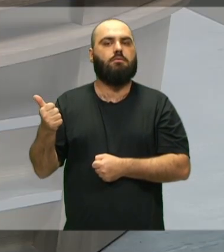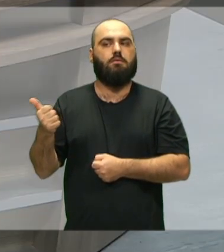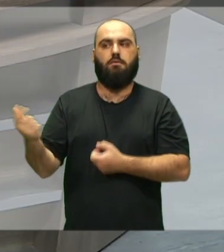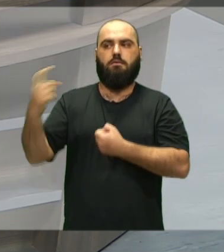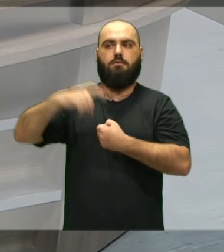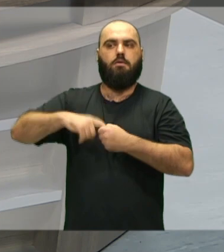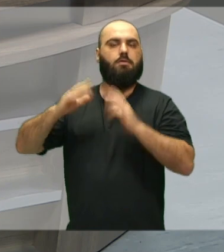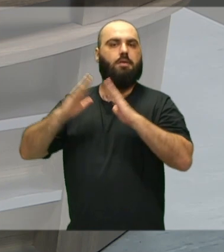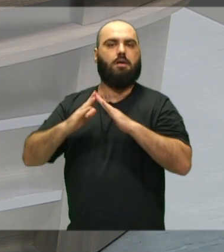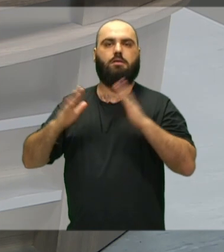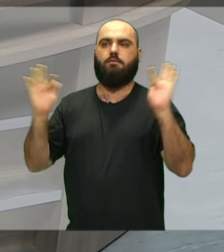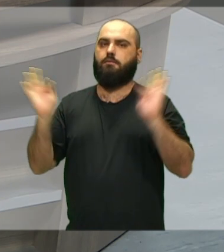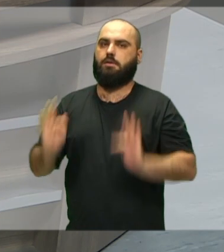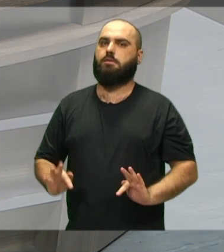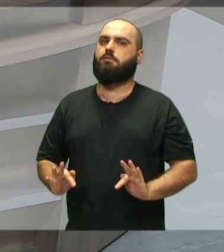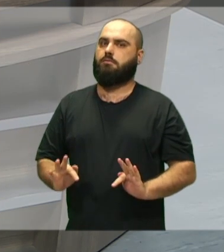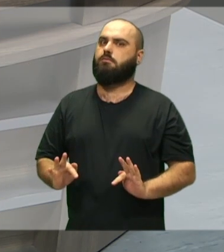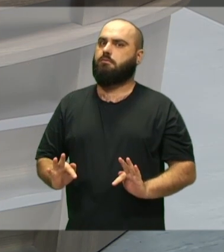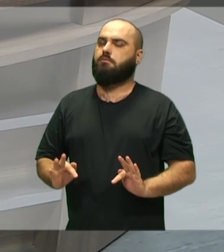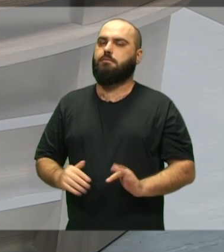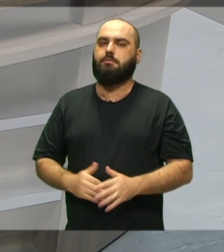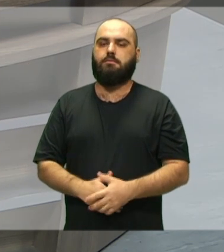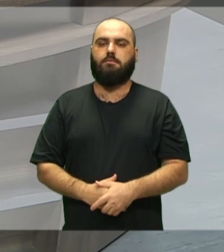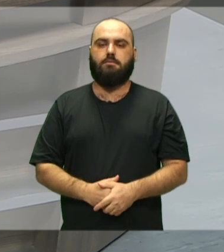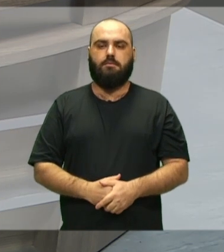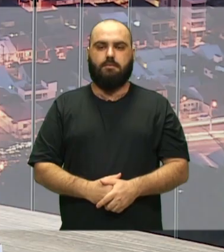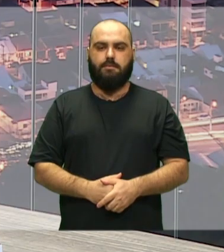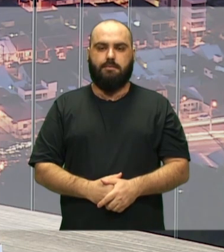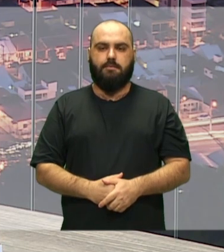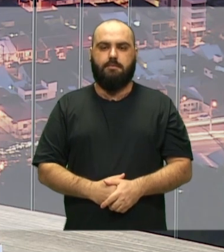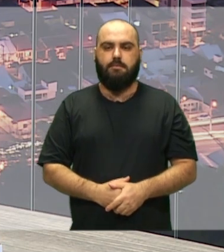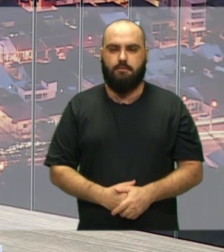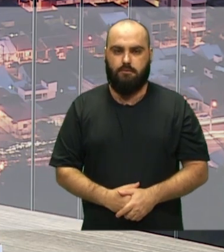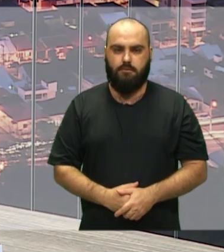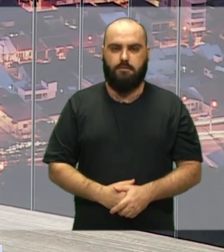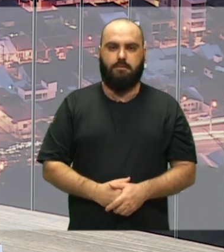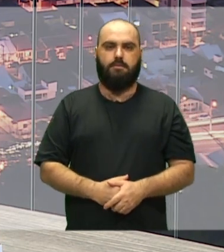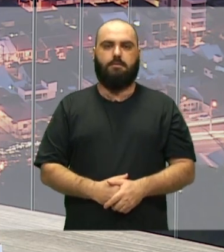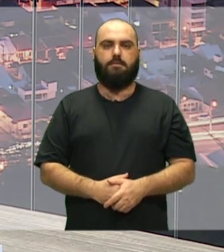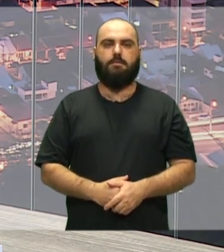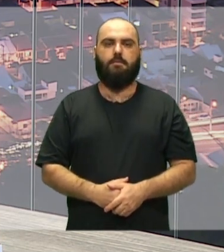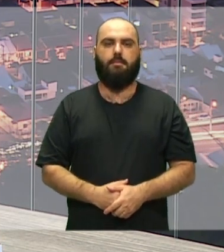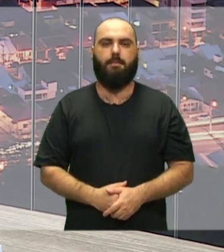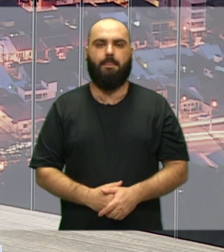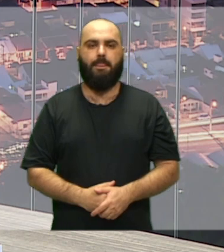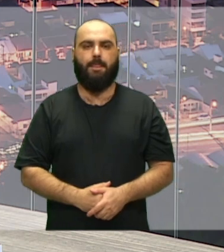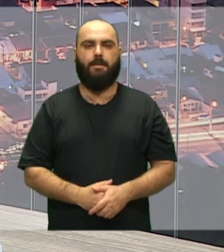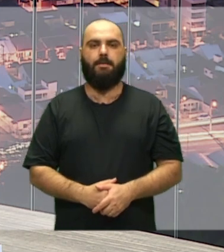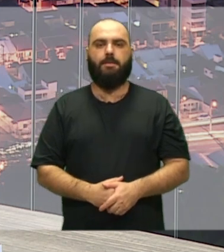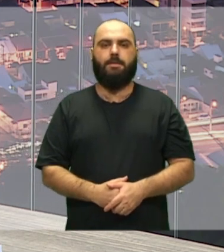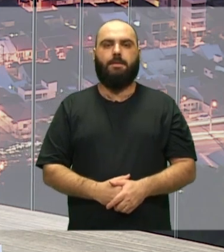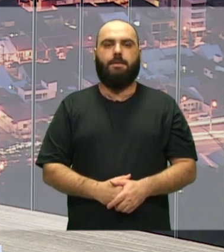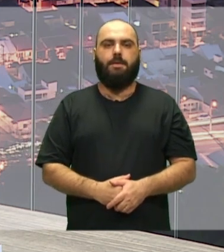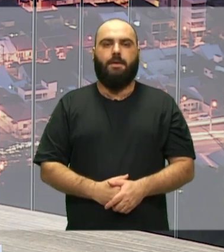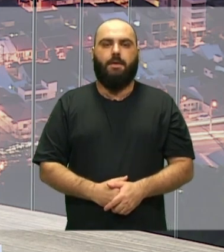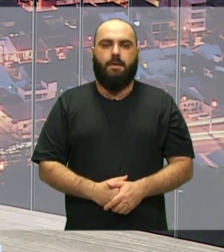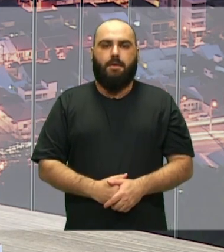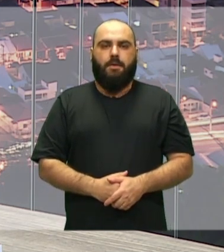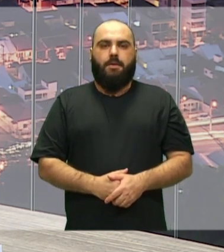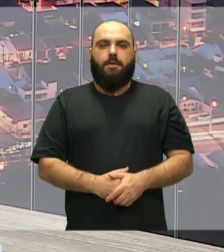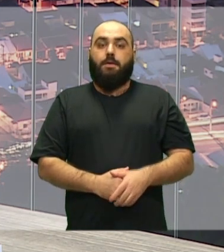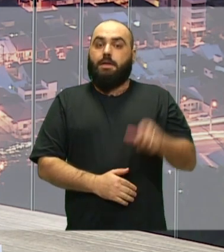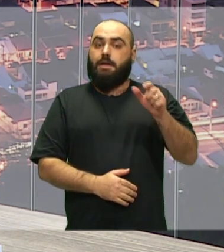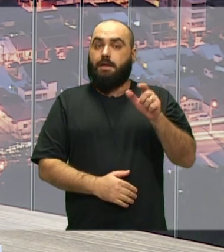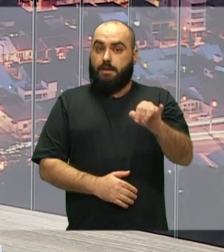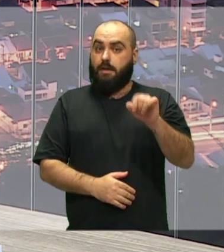que senão a briga continua. Mas exatamente o que a gente estava dizendo, não é apenas, mas assim, ó, se você é concurseiro, se